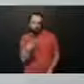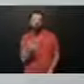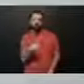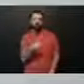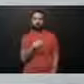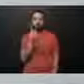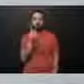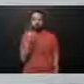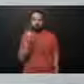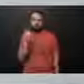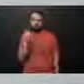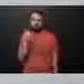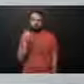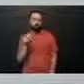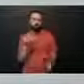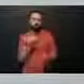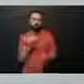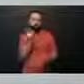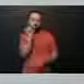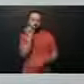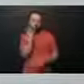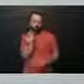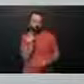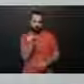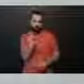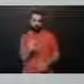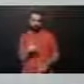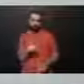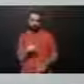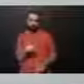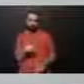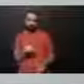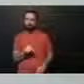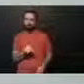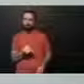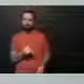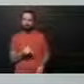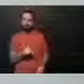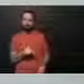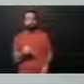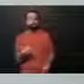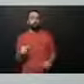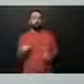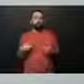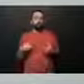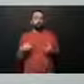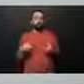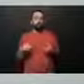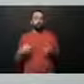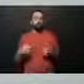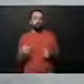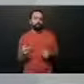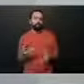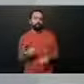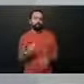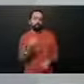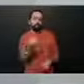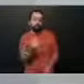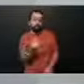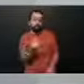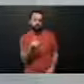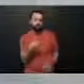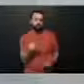250 unidades. Professora, não são 250 apenas, eu ainda preciso compor mais 6 unidades.